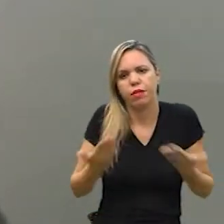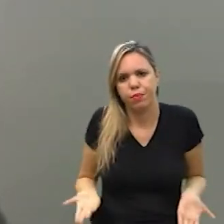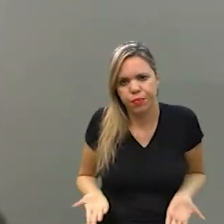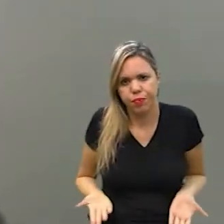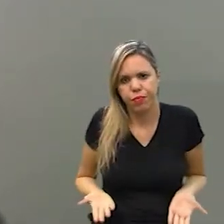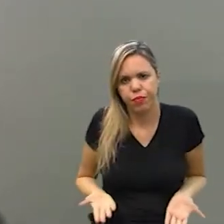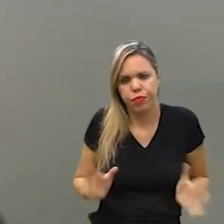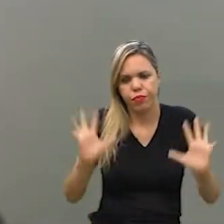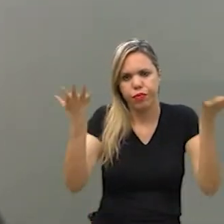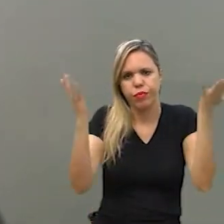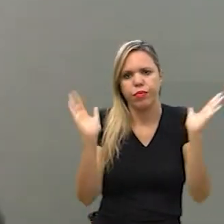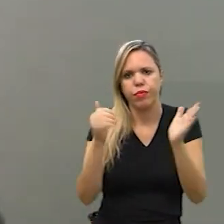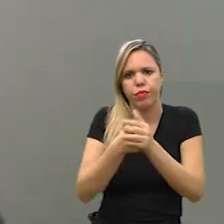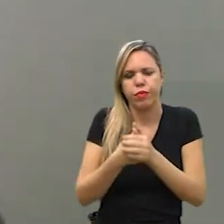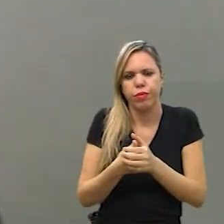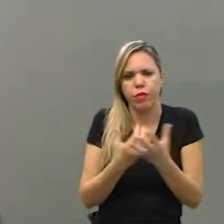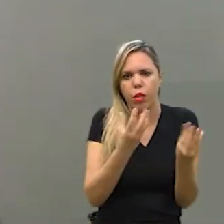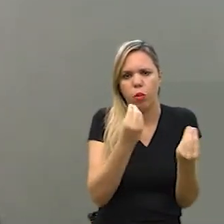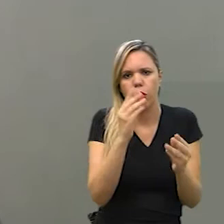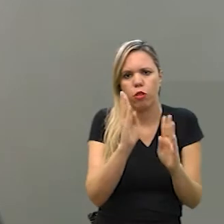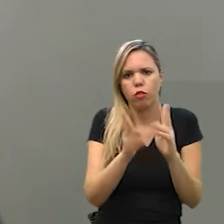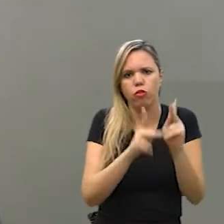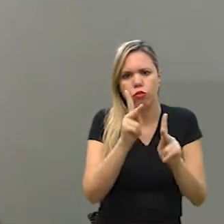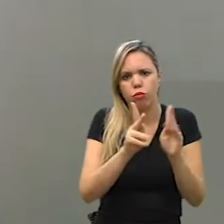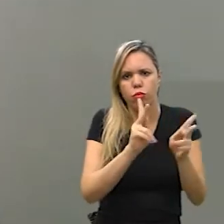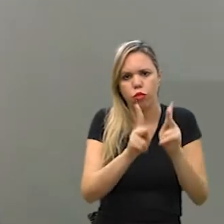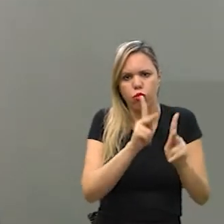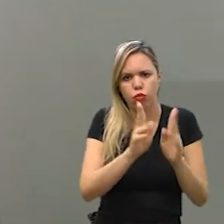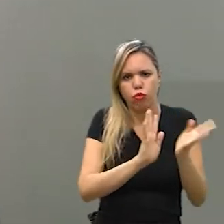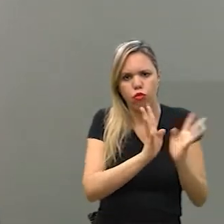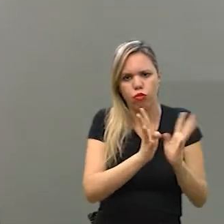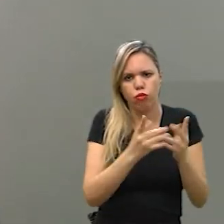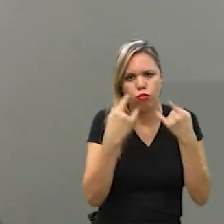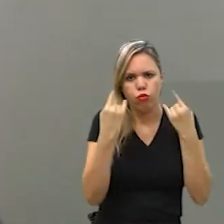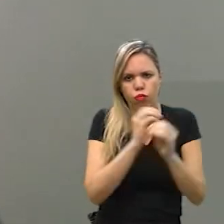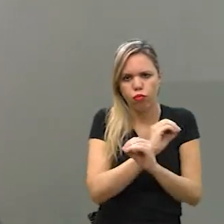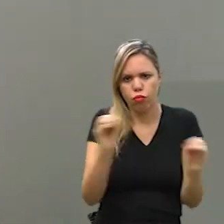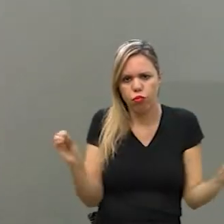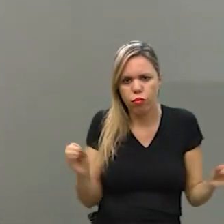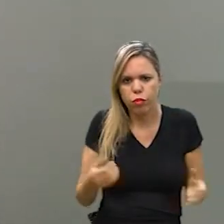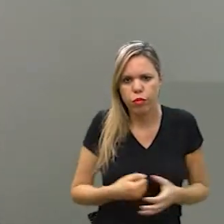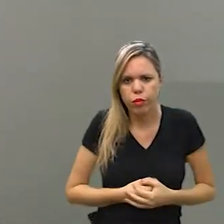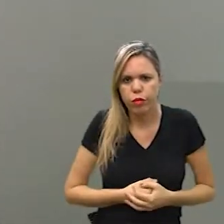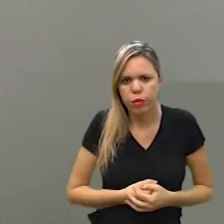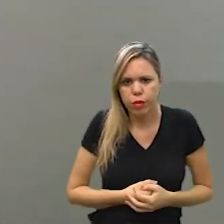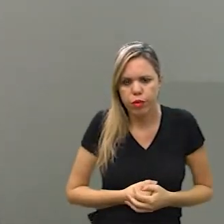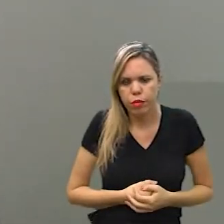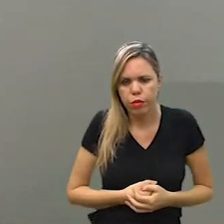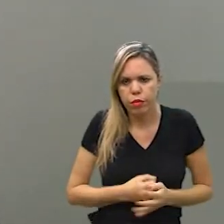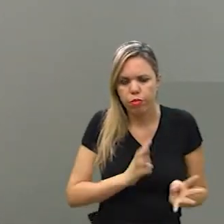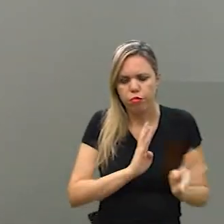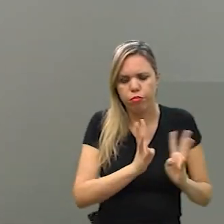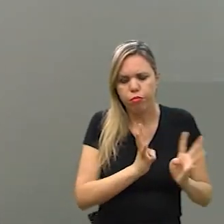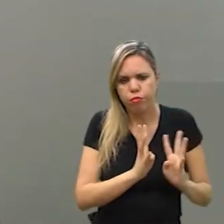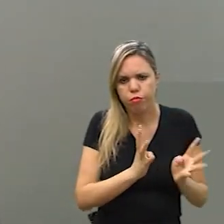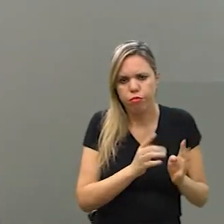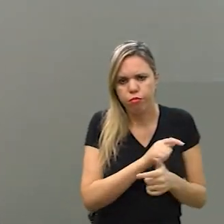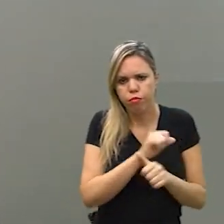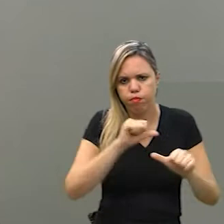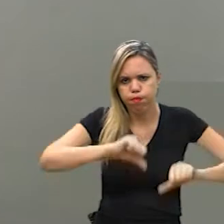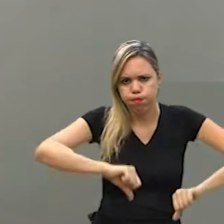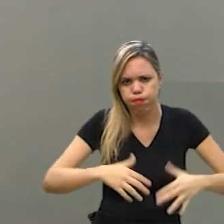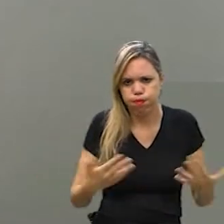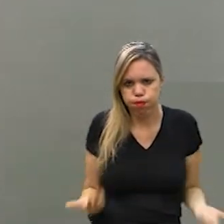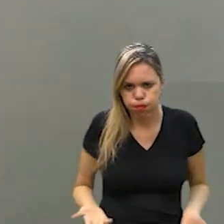parados, fechados, enquanto festas clandestinas com muitos jovens sem máscara e uma